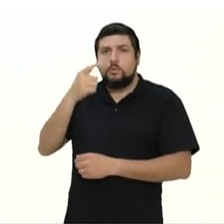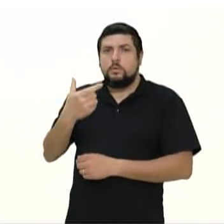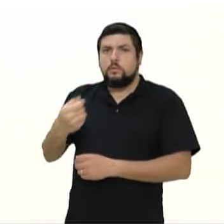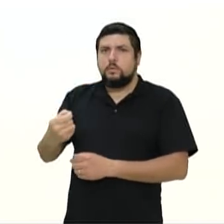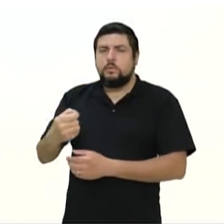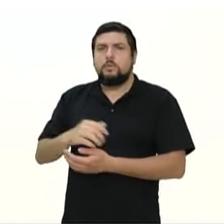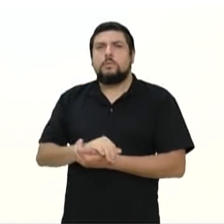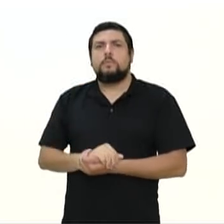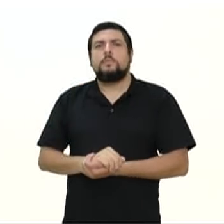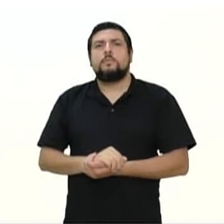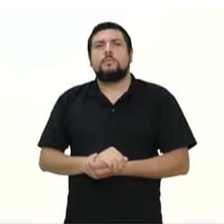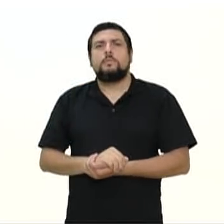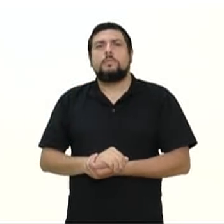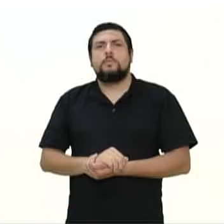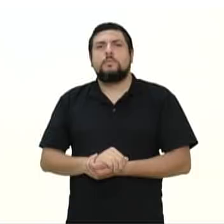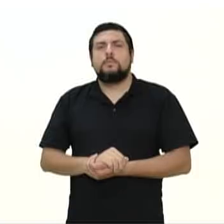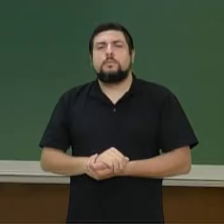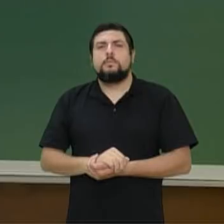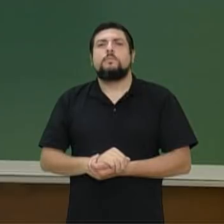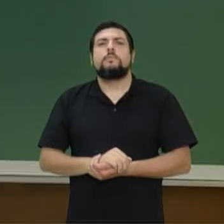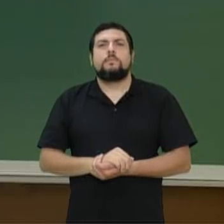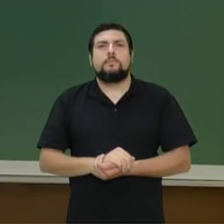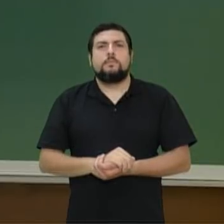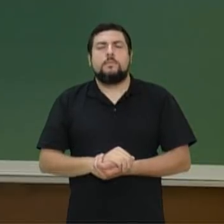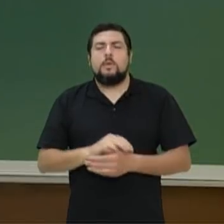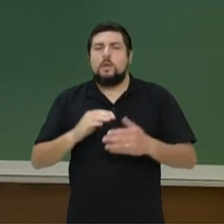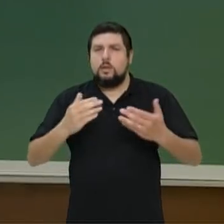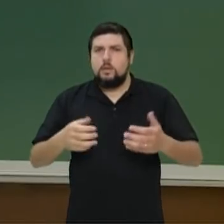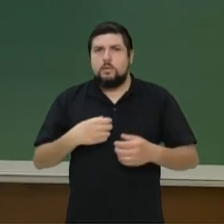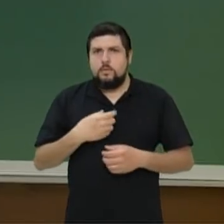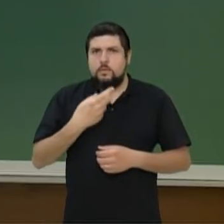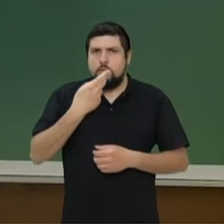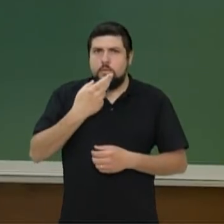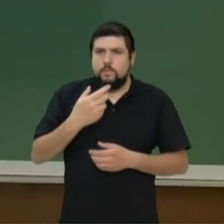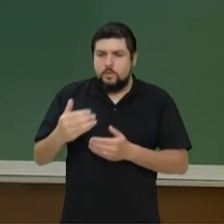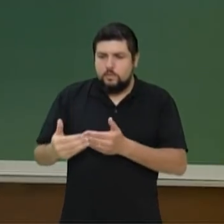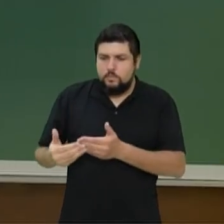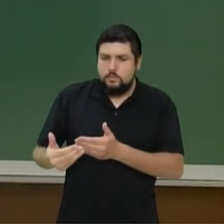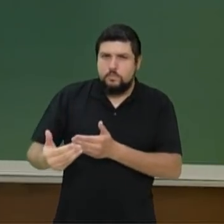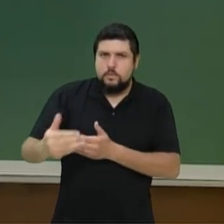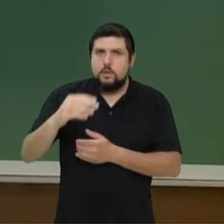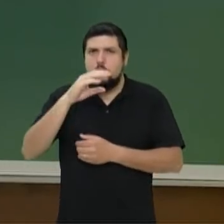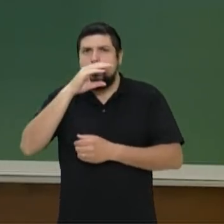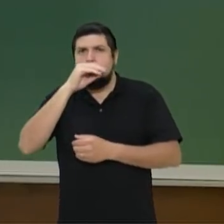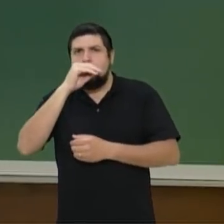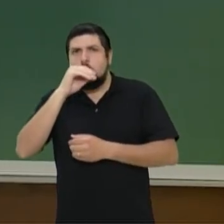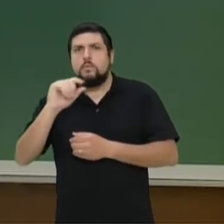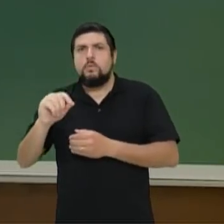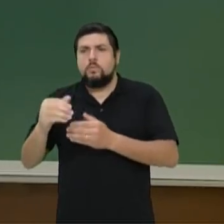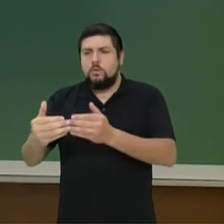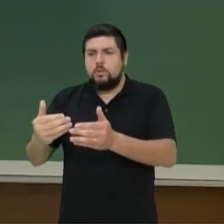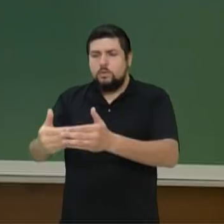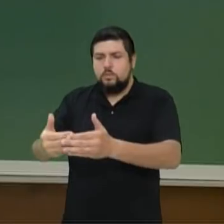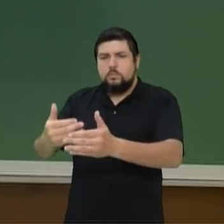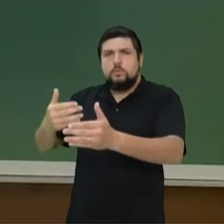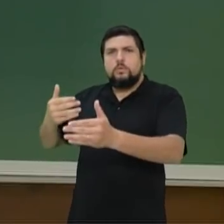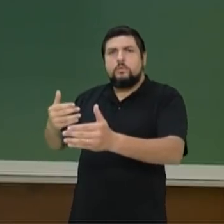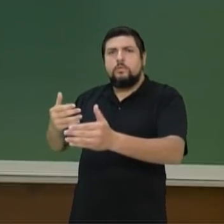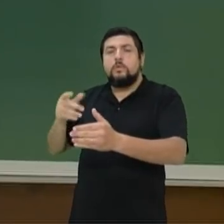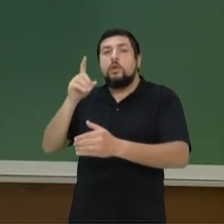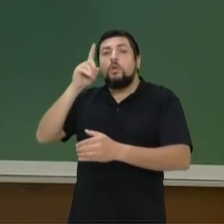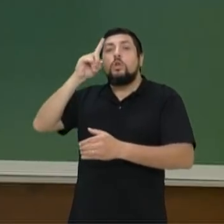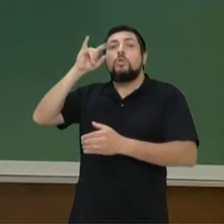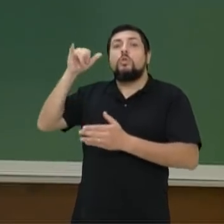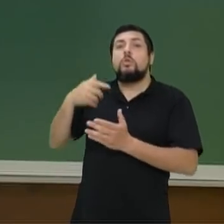né? Lembre-se, quando ele relata que neste sábado, tem lá no início a data que foi publicado, então